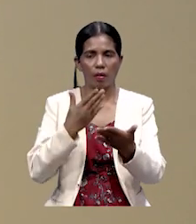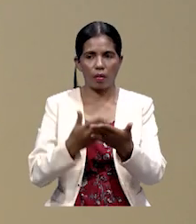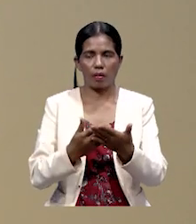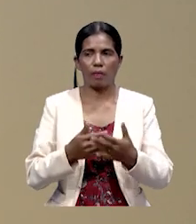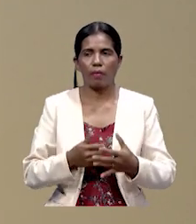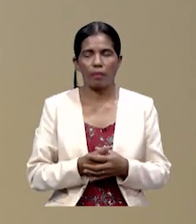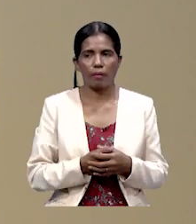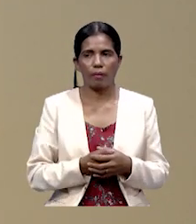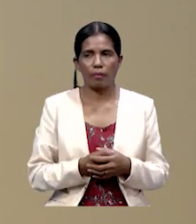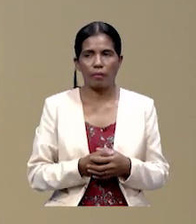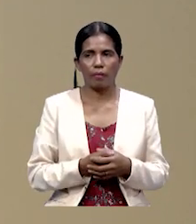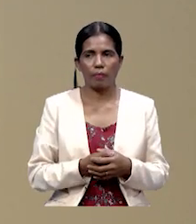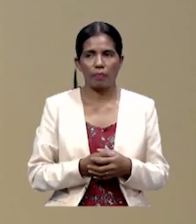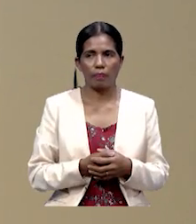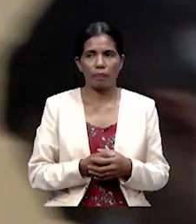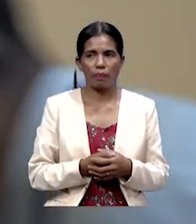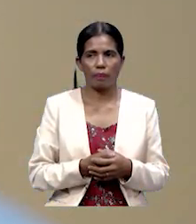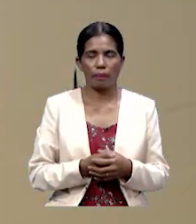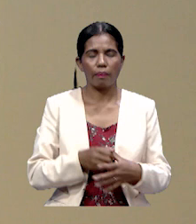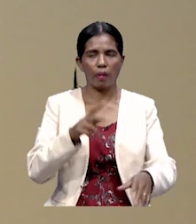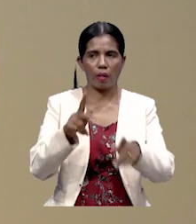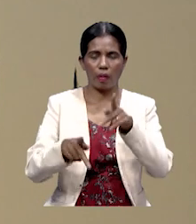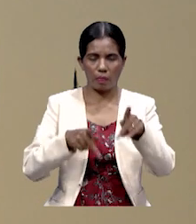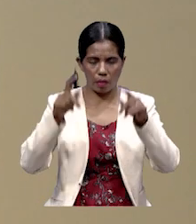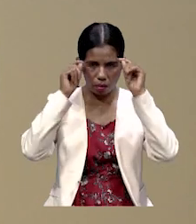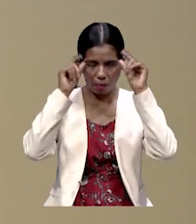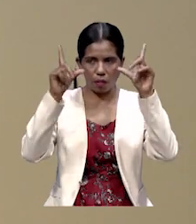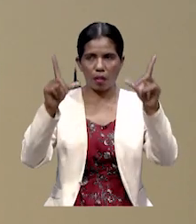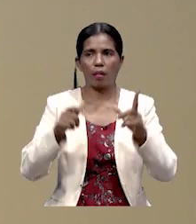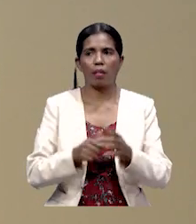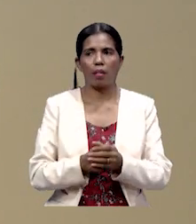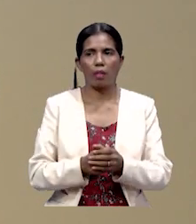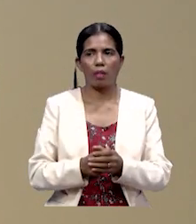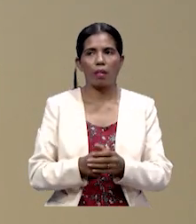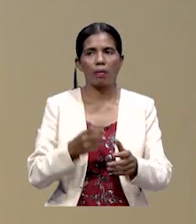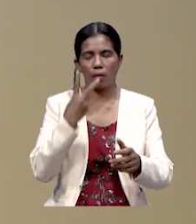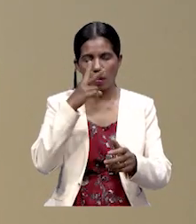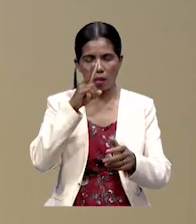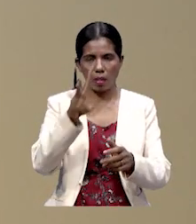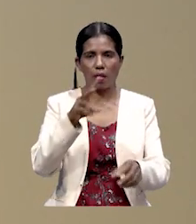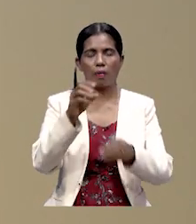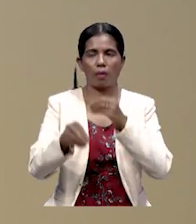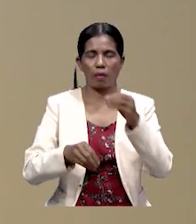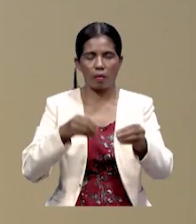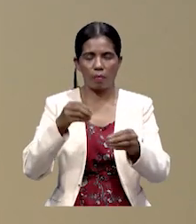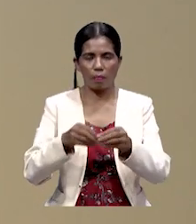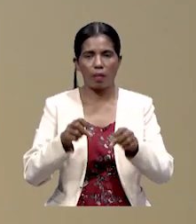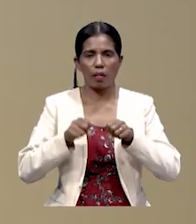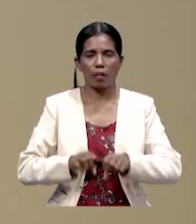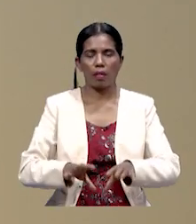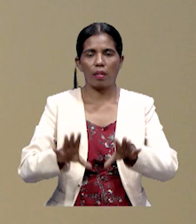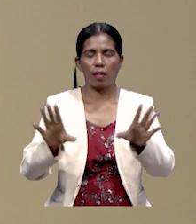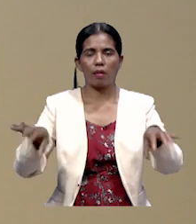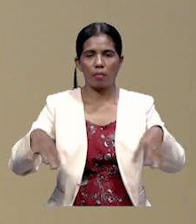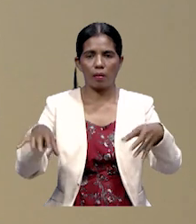das Fronteiras Marítimas, para o povo de Timor-Leste, os oceanos constituem parte integrante do seu modo de